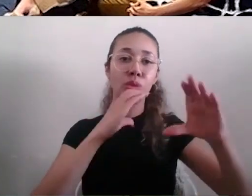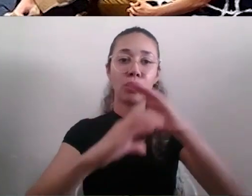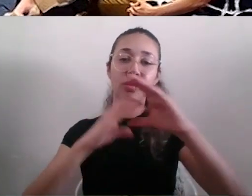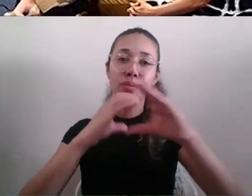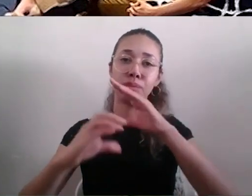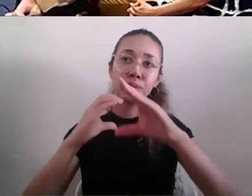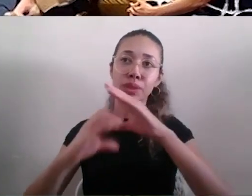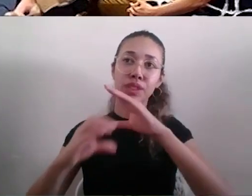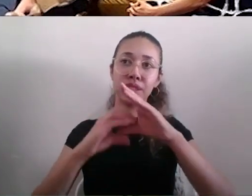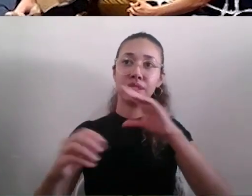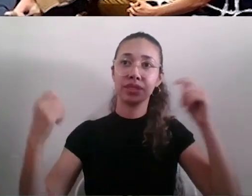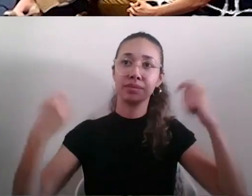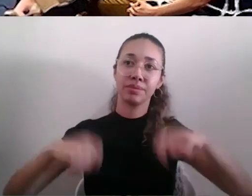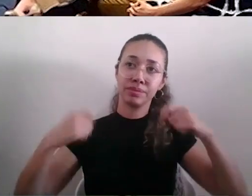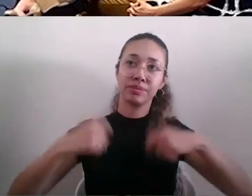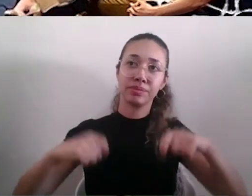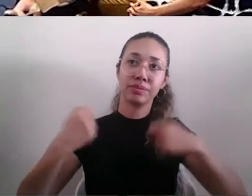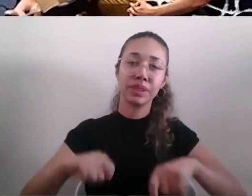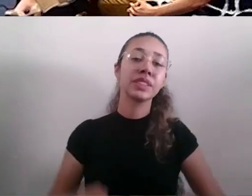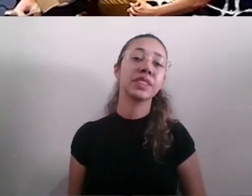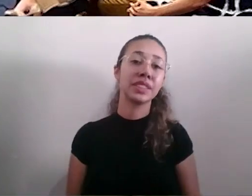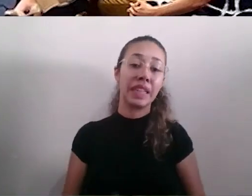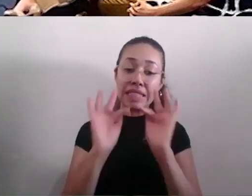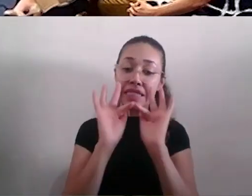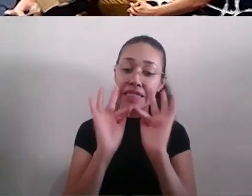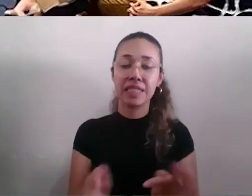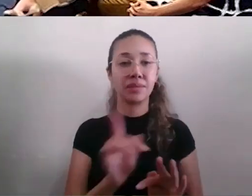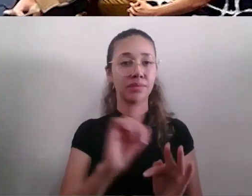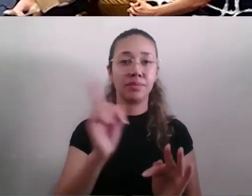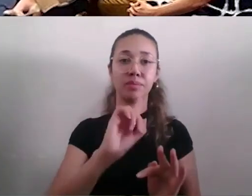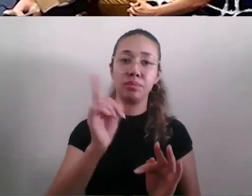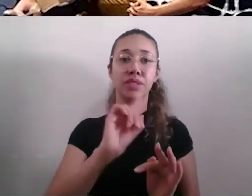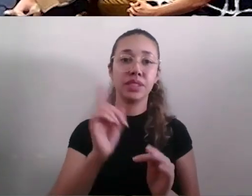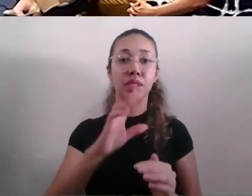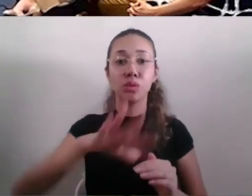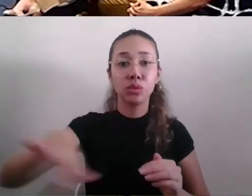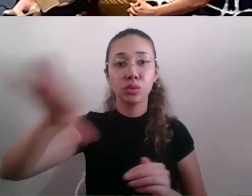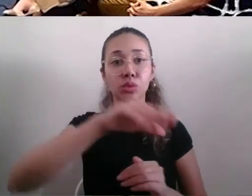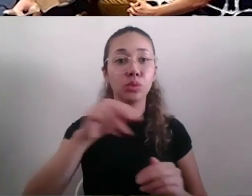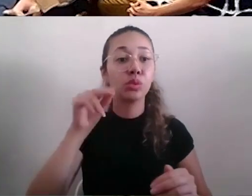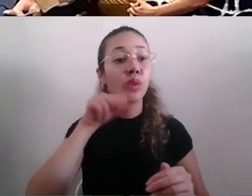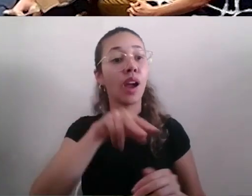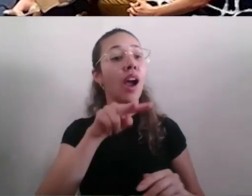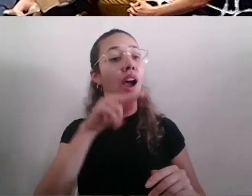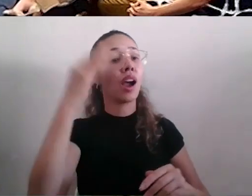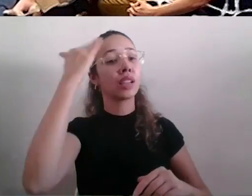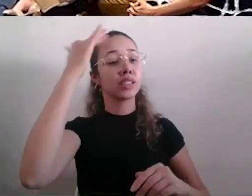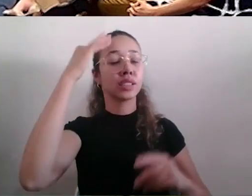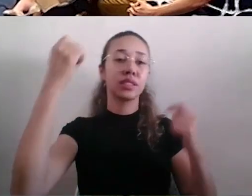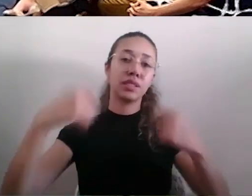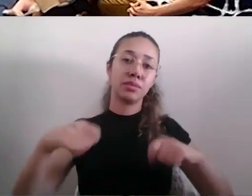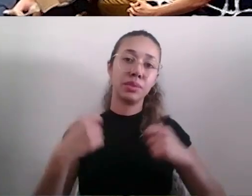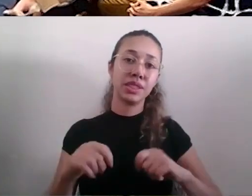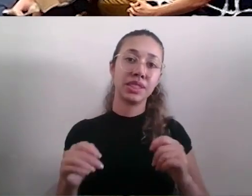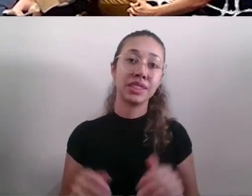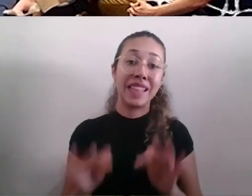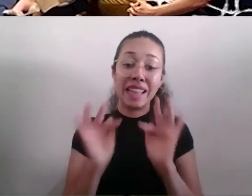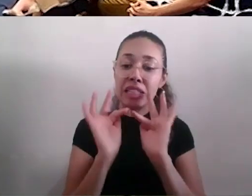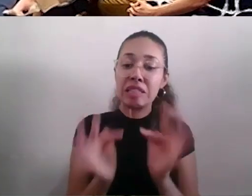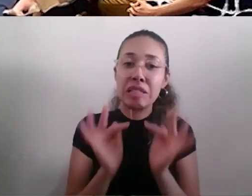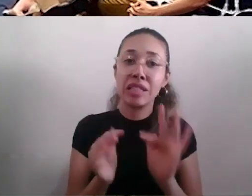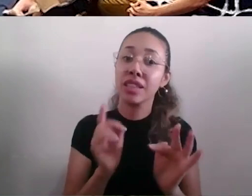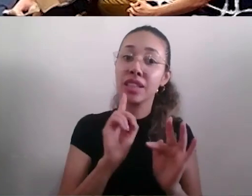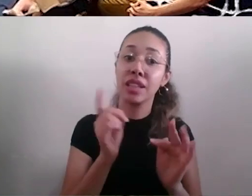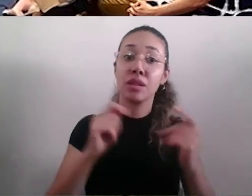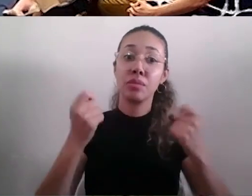que o público entenda. Não é de uma maneira simplista, não precisa ser de uma maneira simplista, porque, como você falou, as pessoas não estão só atrás de superficialidade, as